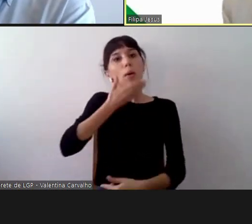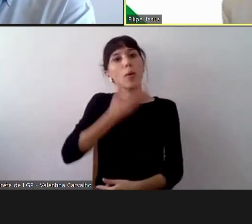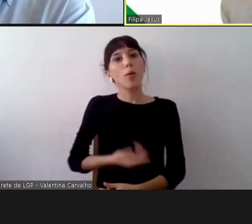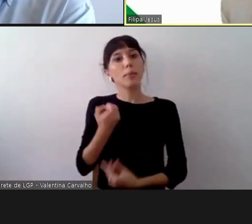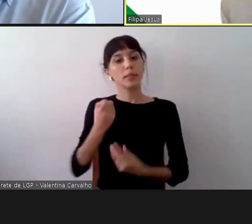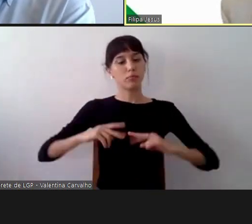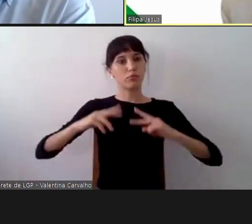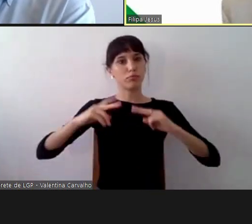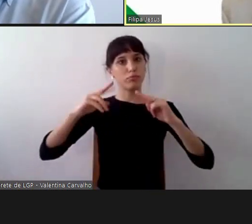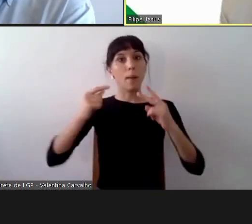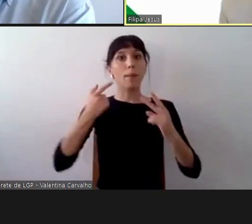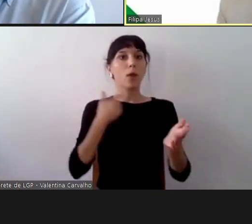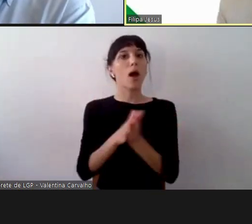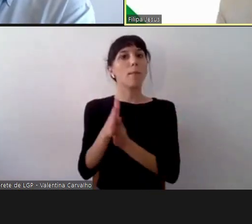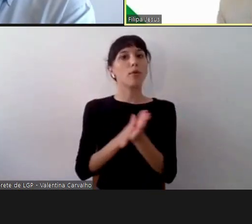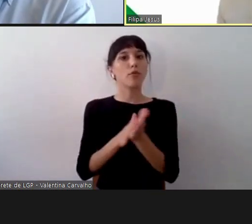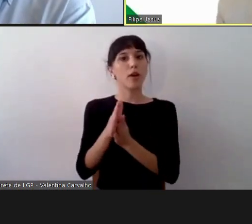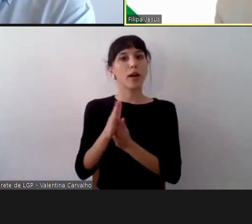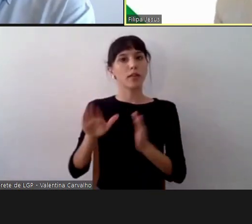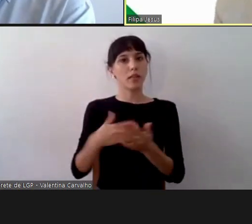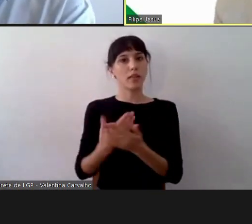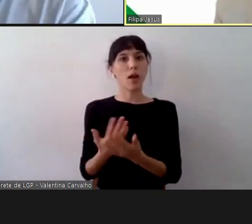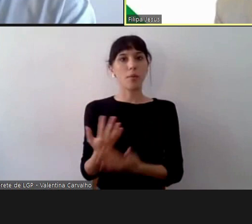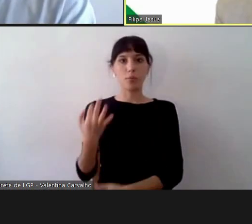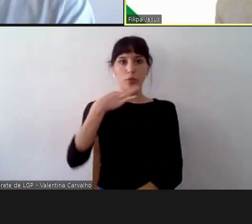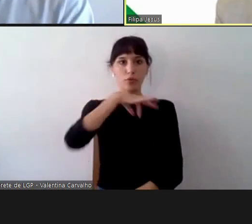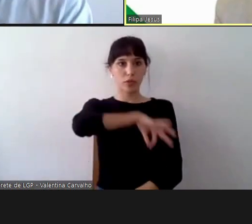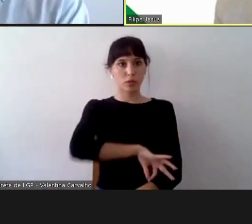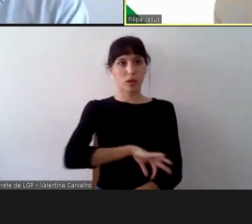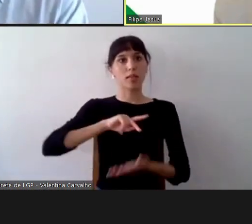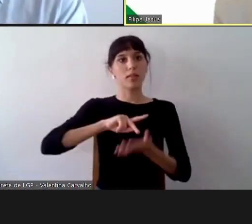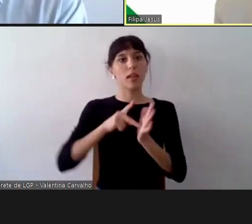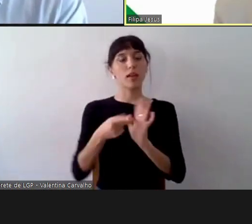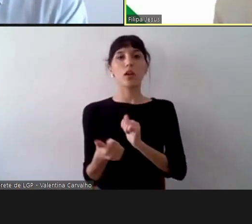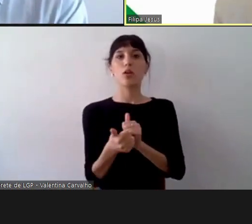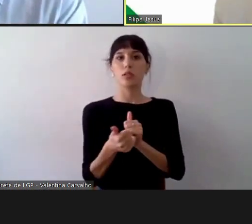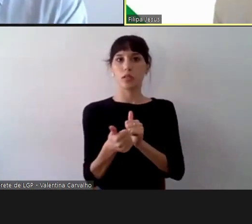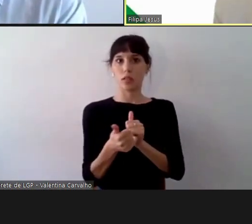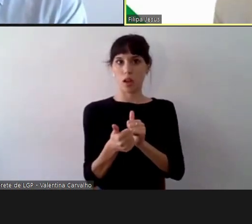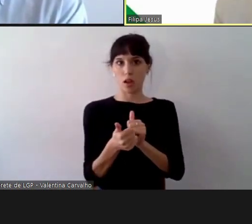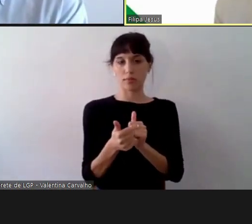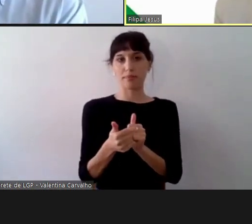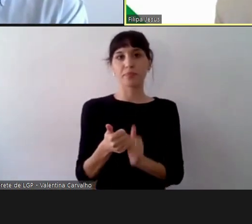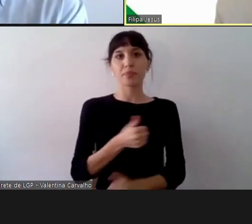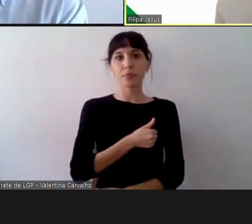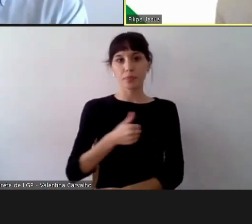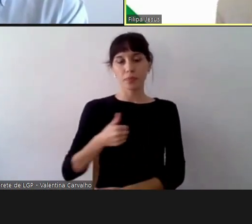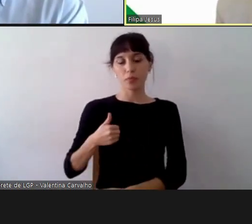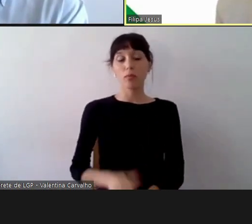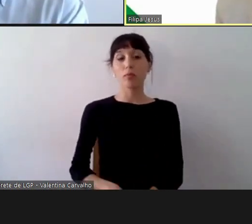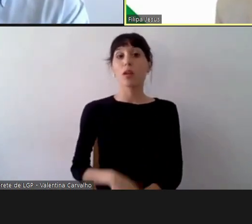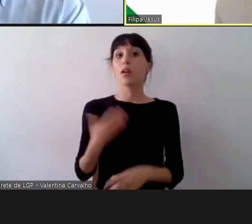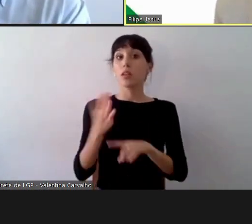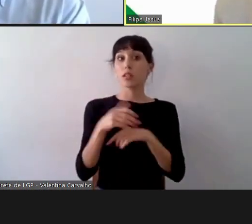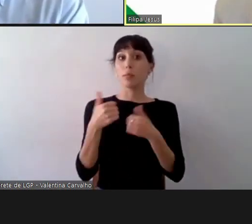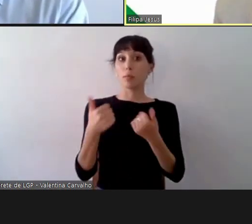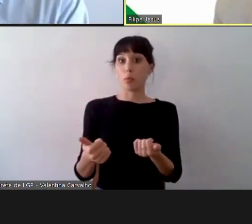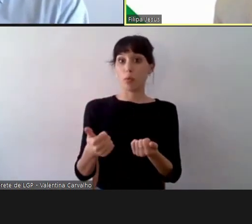esta qualificação profissional de técnico auxiliar de saúde. Esta é um bom exemplo, é uma boa